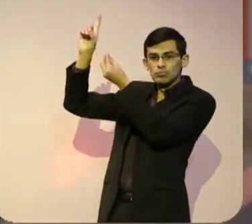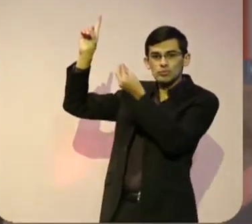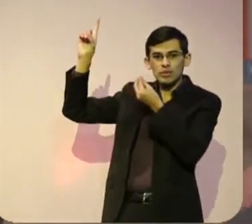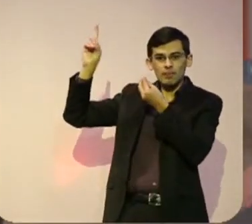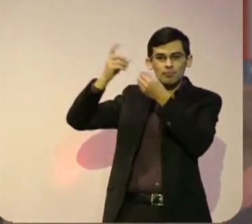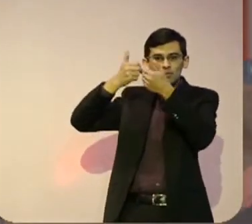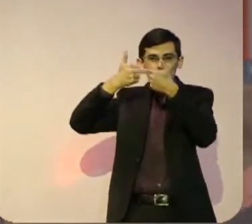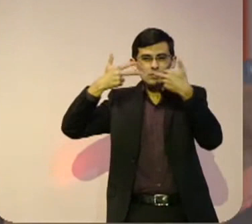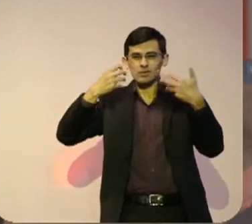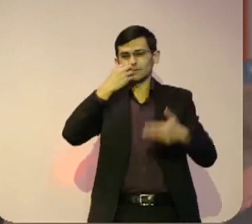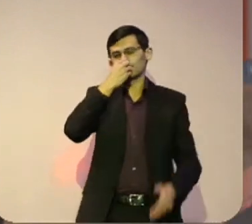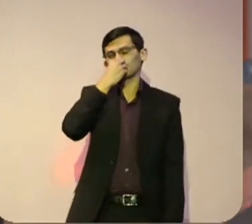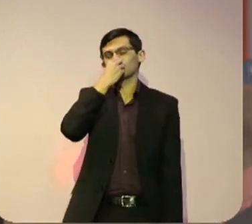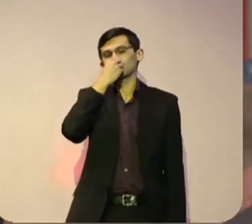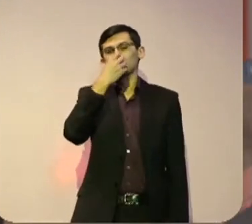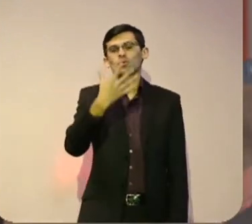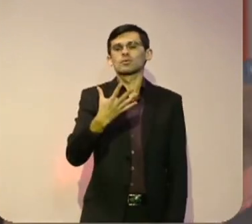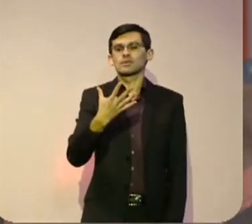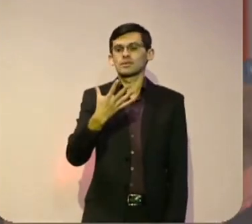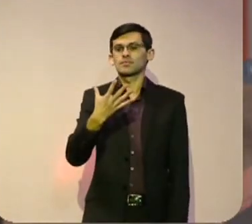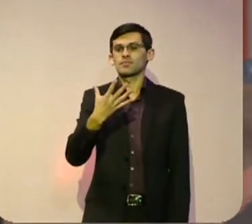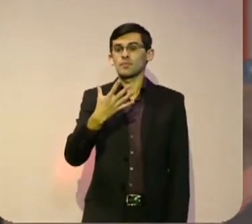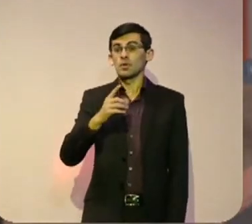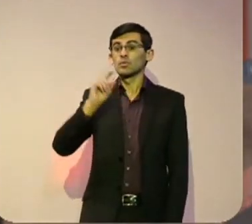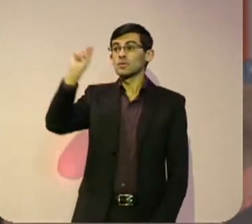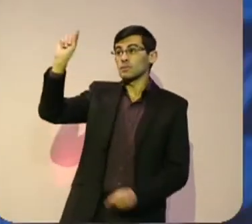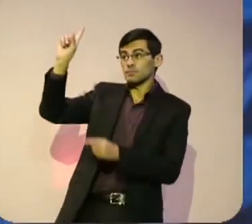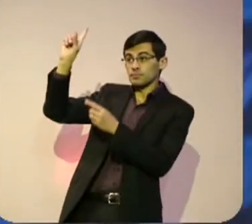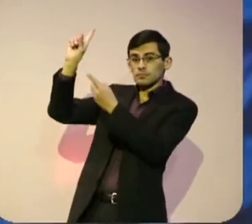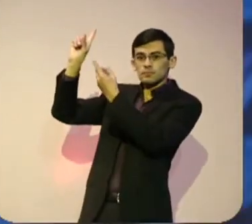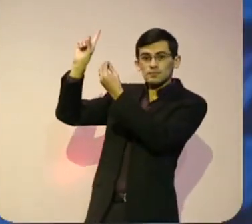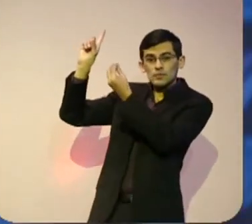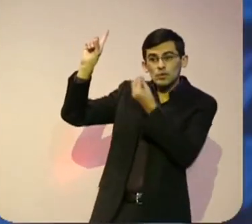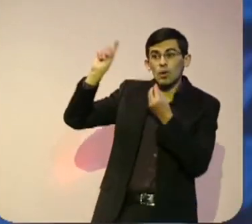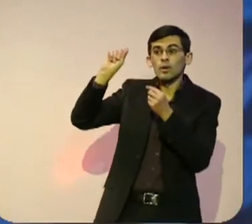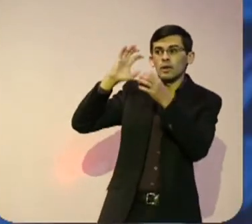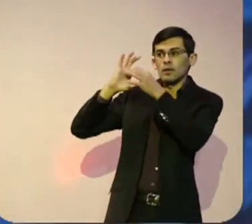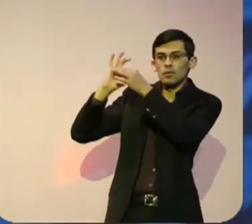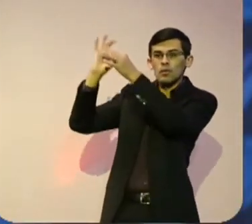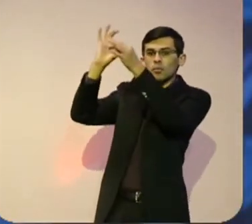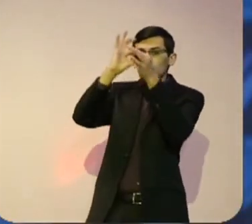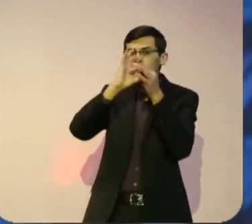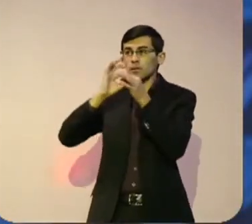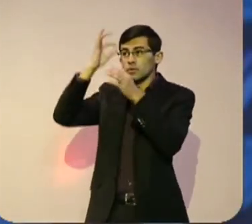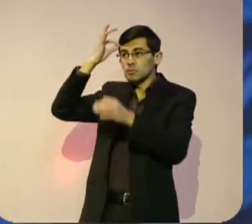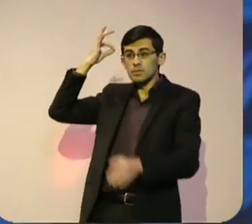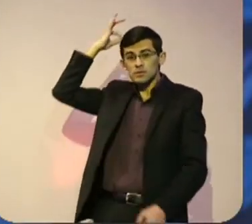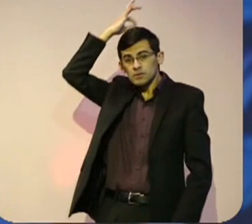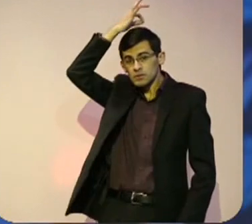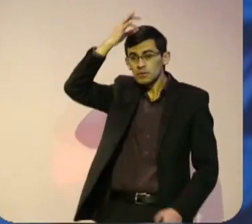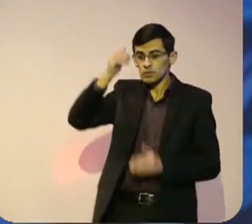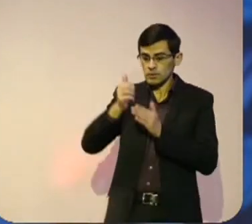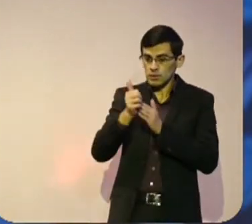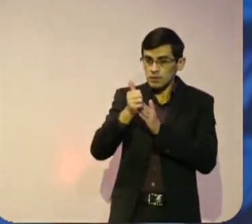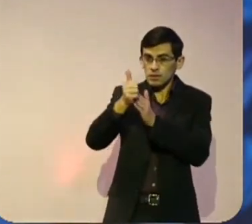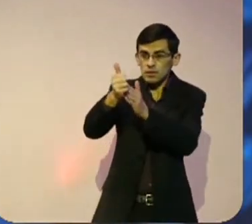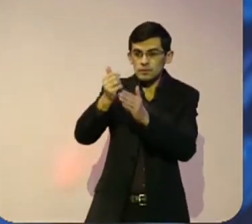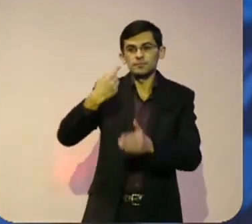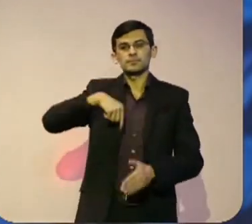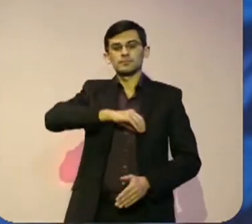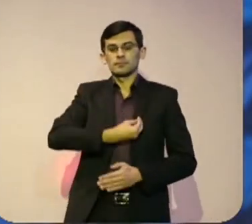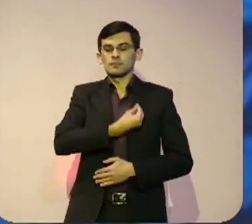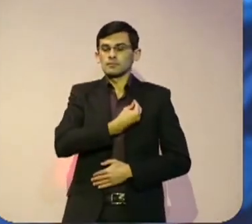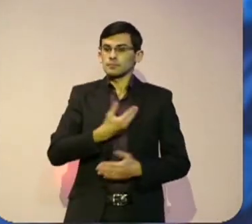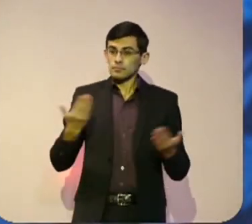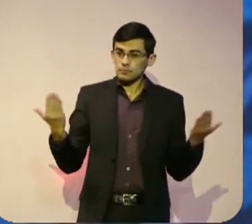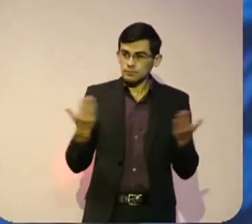dizer, tem uma recompensa. A recompensa da comunhão no Espírito Santo de Deus, que dá direção para a nossa vida hoje,